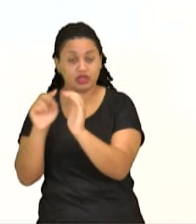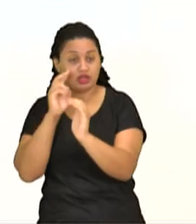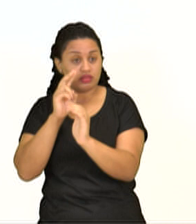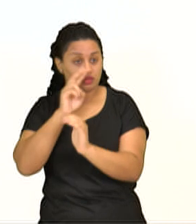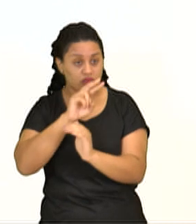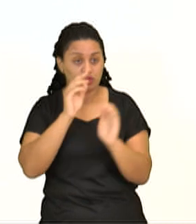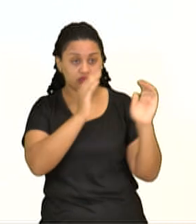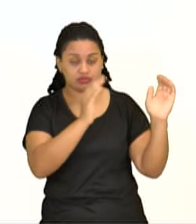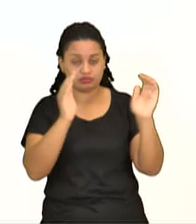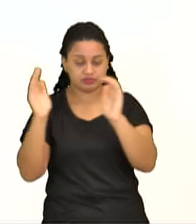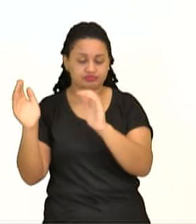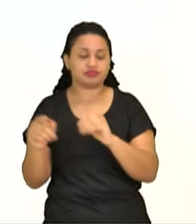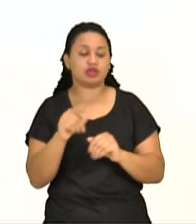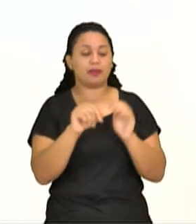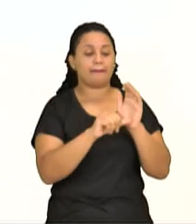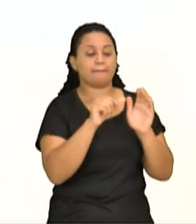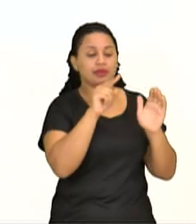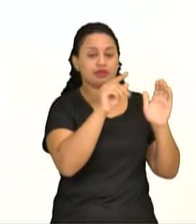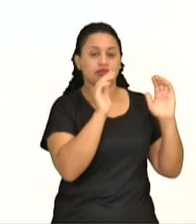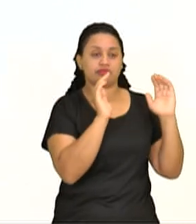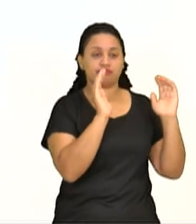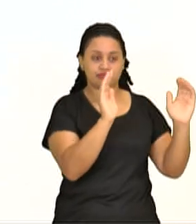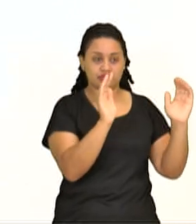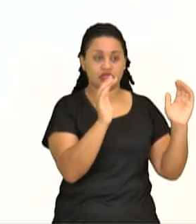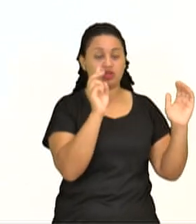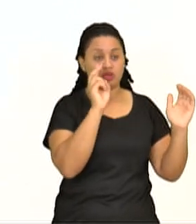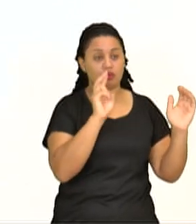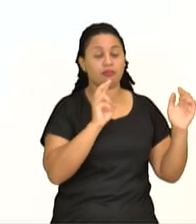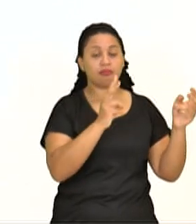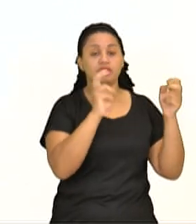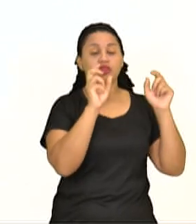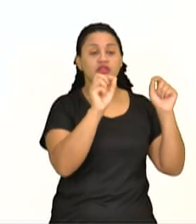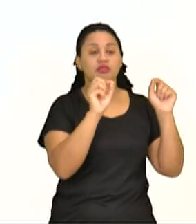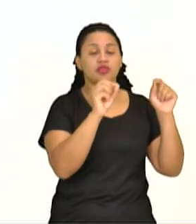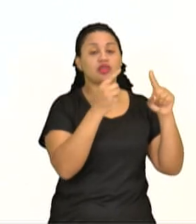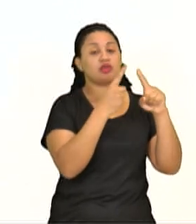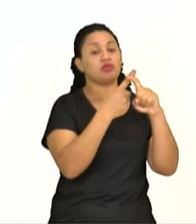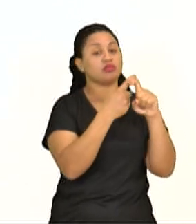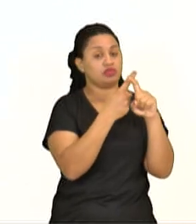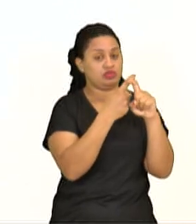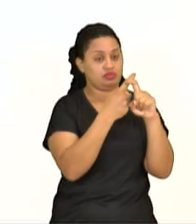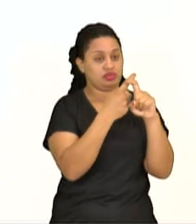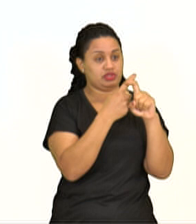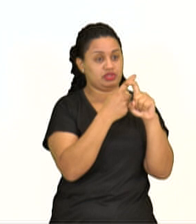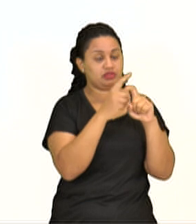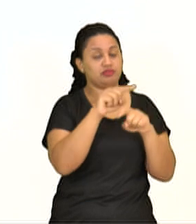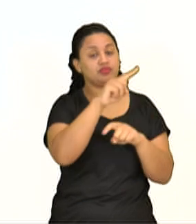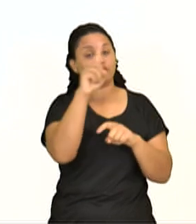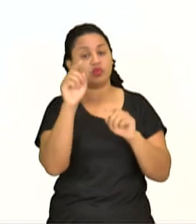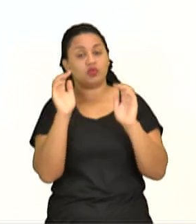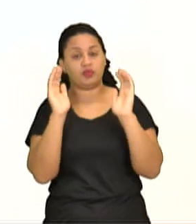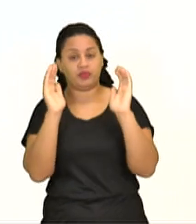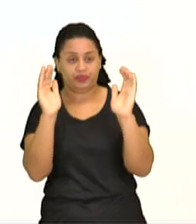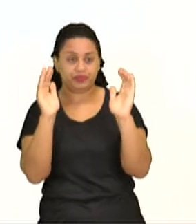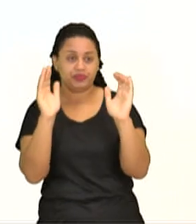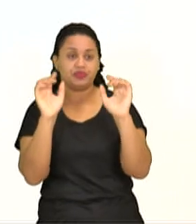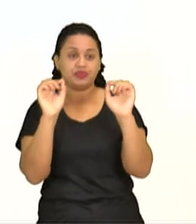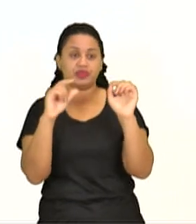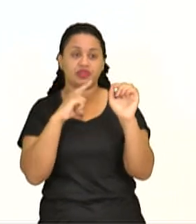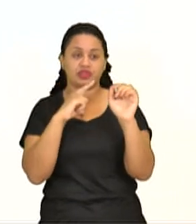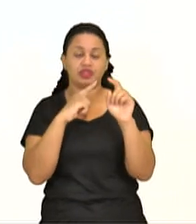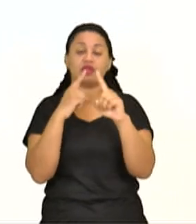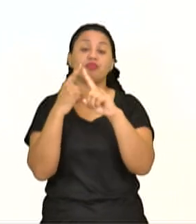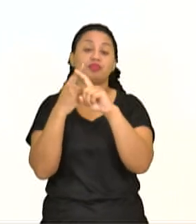prioridade. Nesse primeiro parênteses, eu vou olhar o quê? A multiplicação. Dentro desse